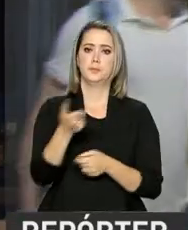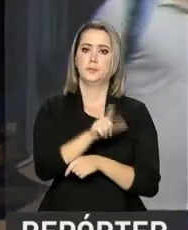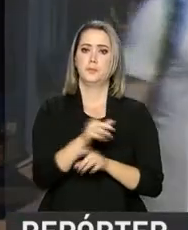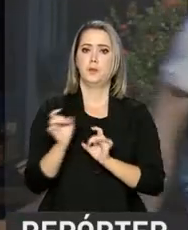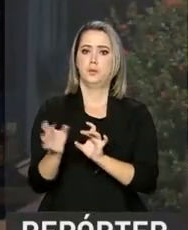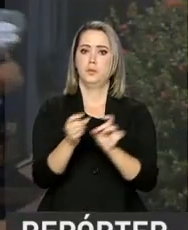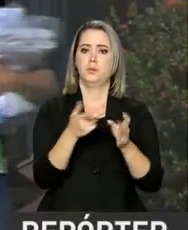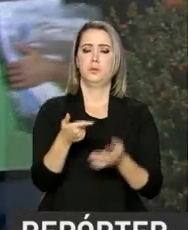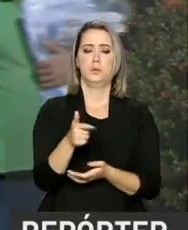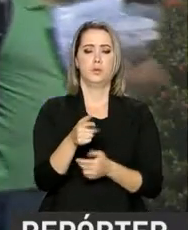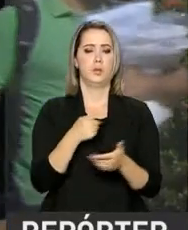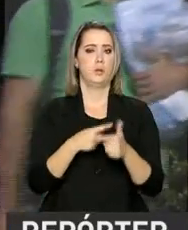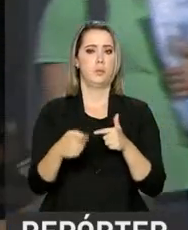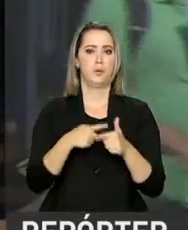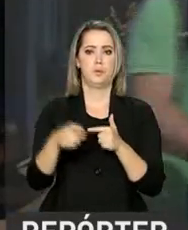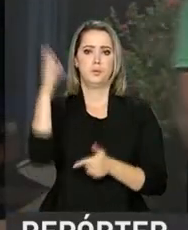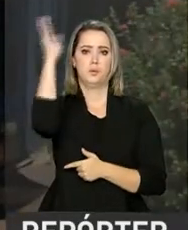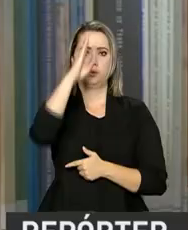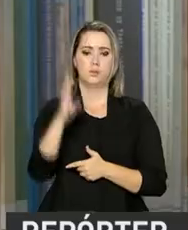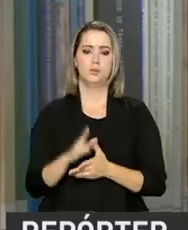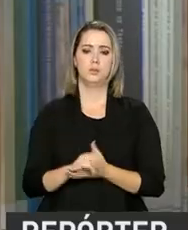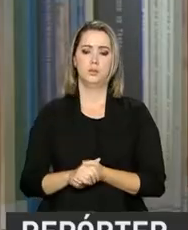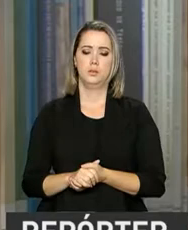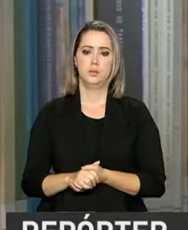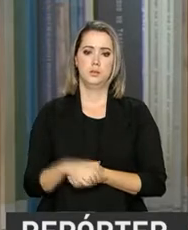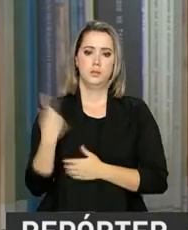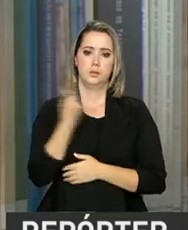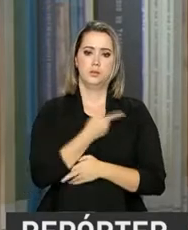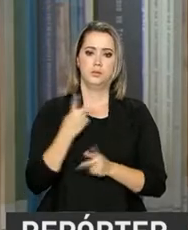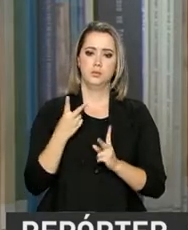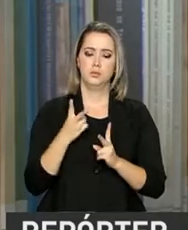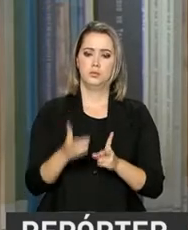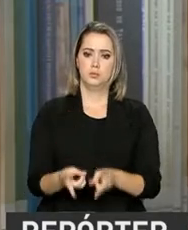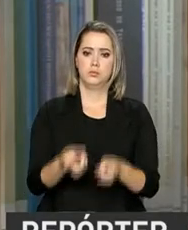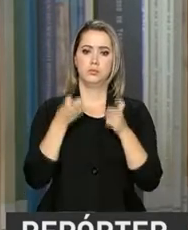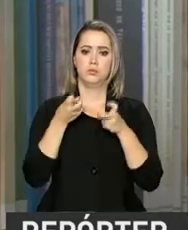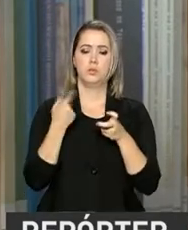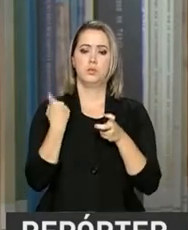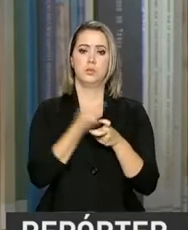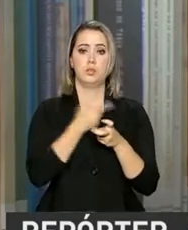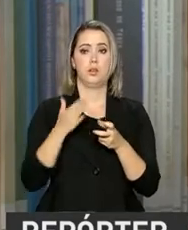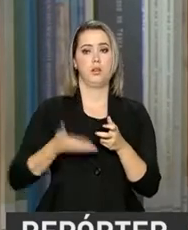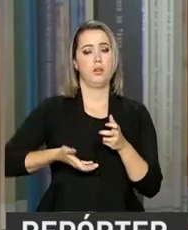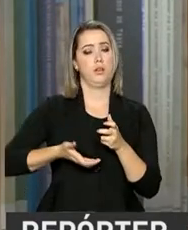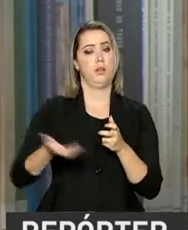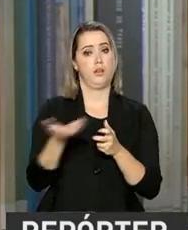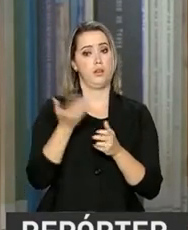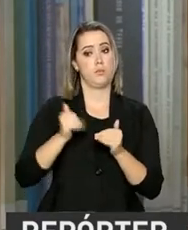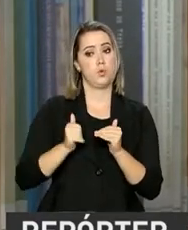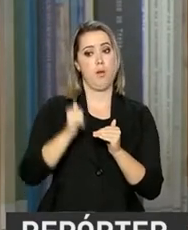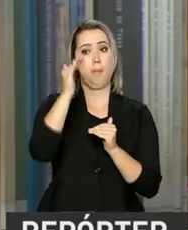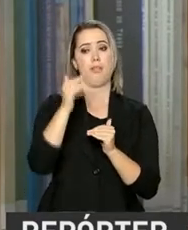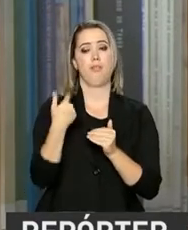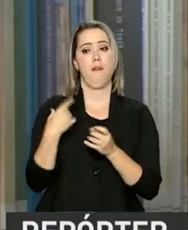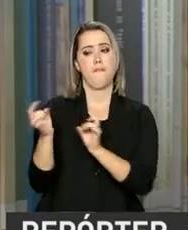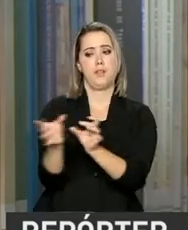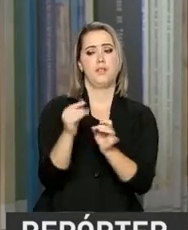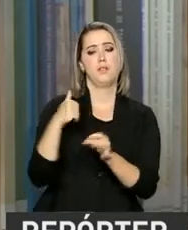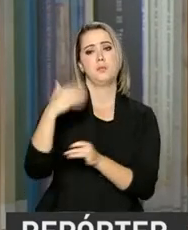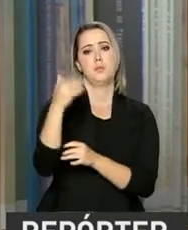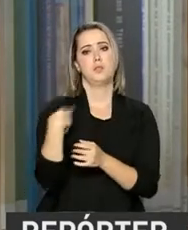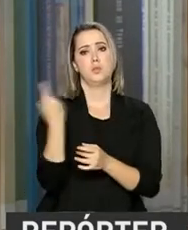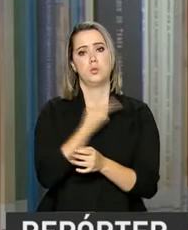não vai afetar os brasileiros a nossa expectativa é ampliar sua oferta já estávamos mais uma pasta vamos fazer uma parceria com o laboratório